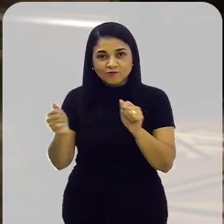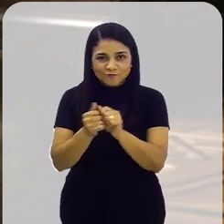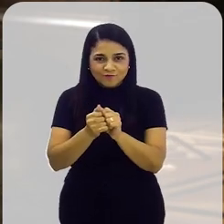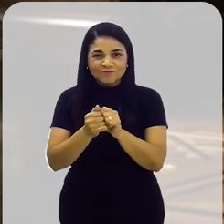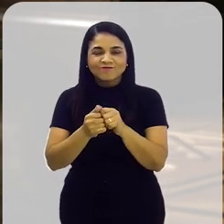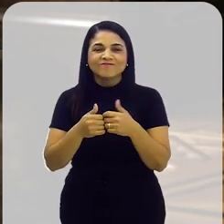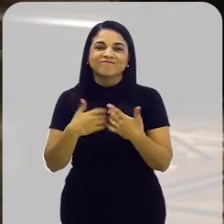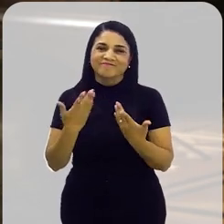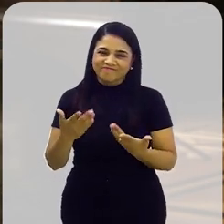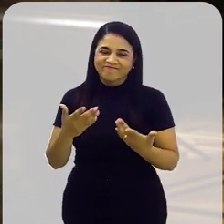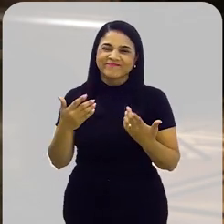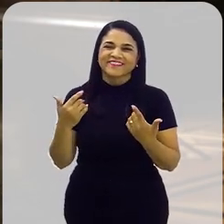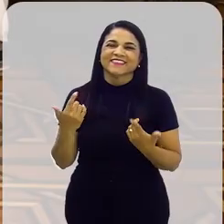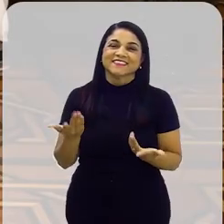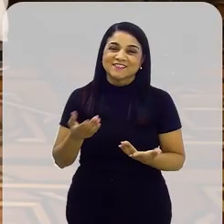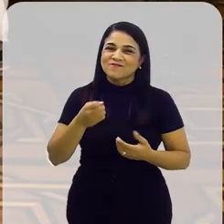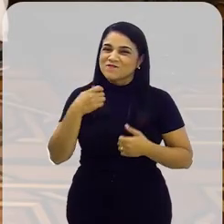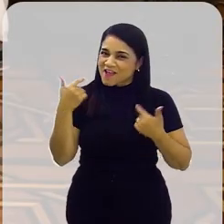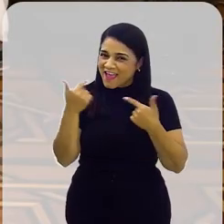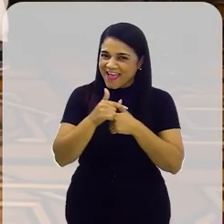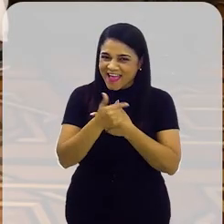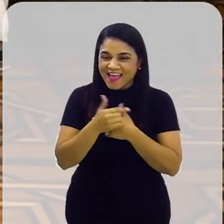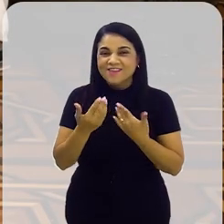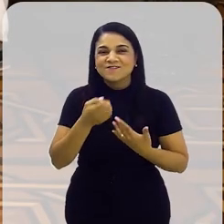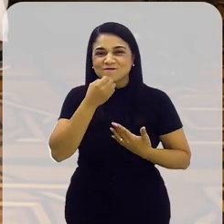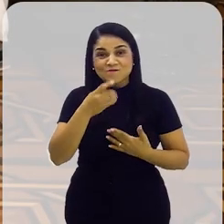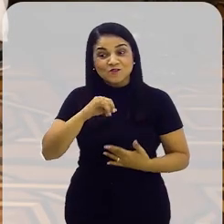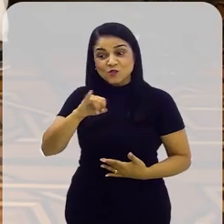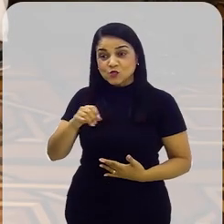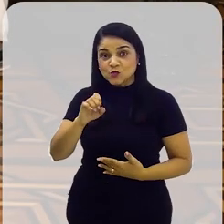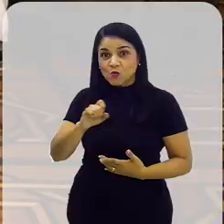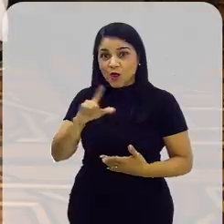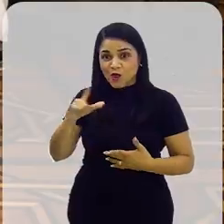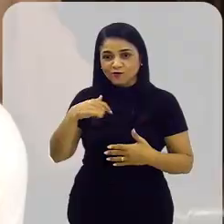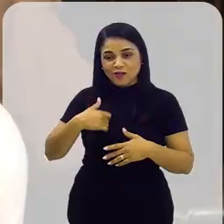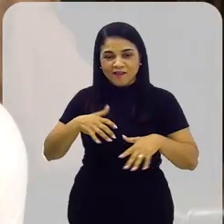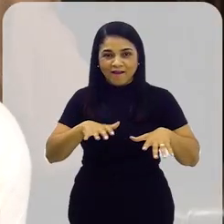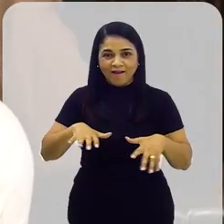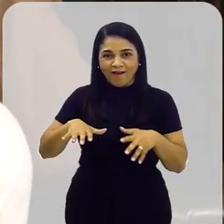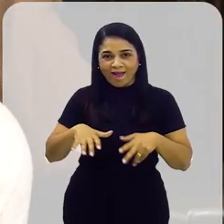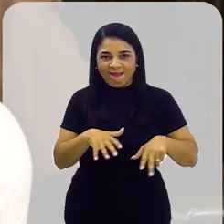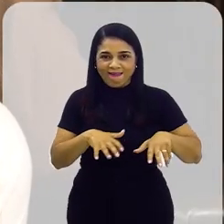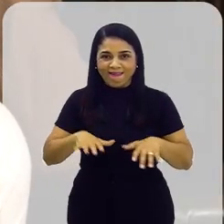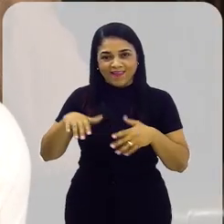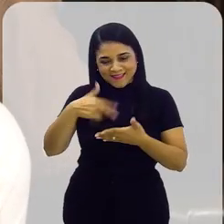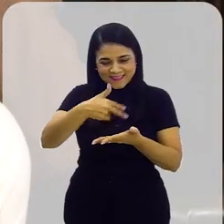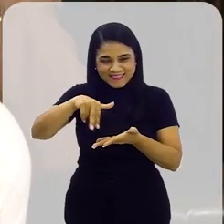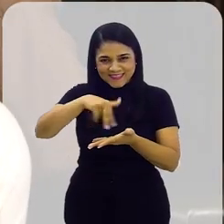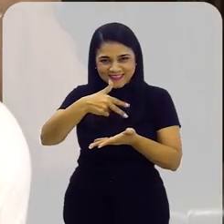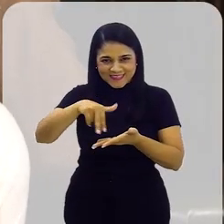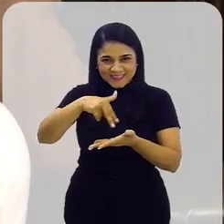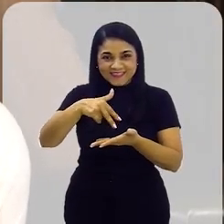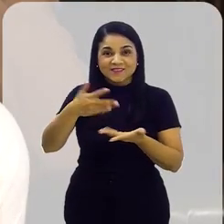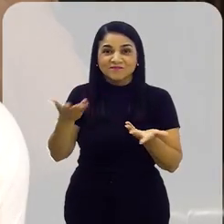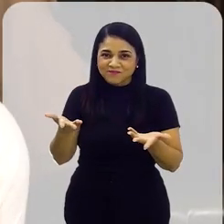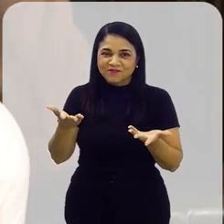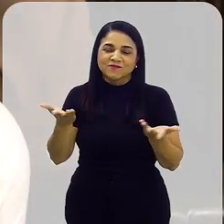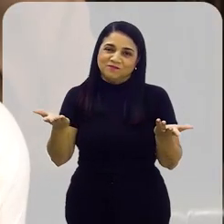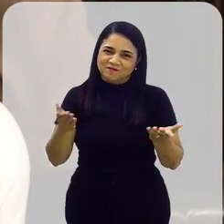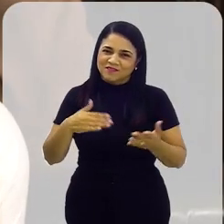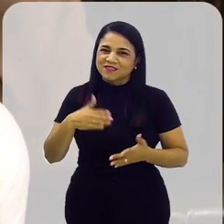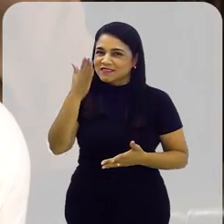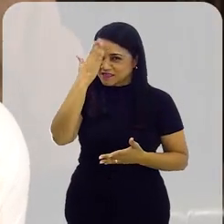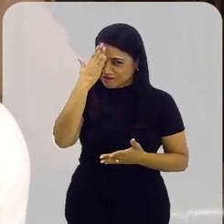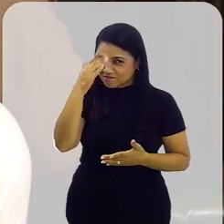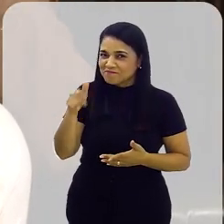sair. Você viu que o Joel já ia meter a mão, ia meter a mão no joelho, filho. Você e larga aí? Essa vida que tem